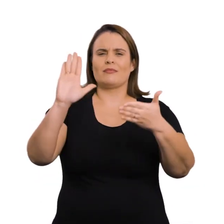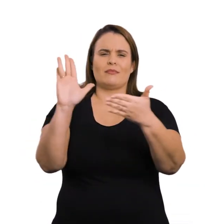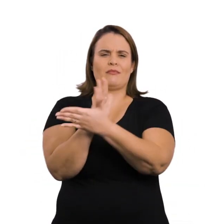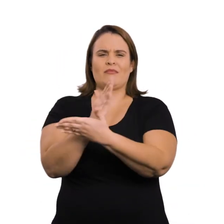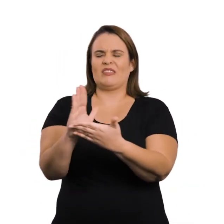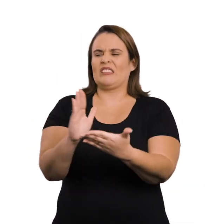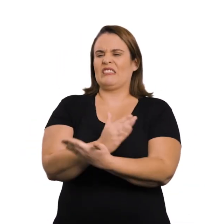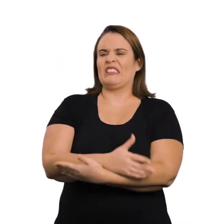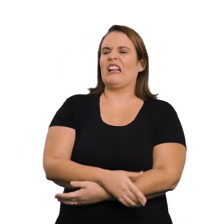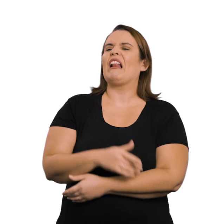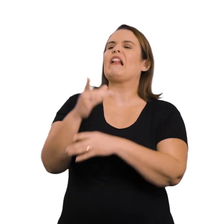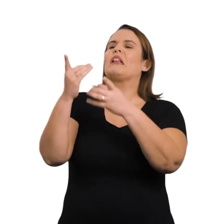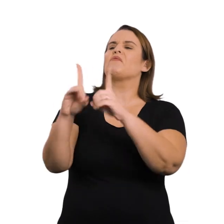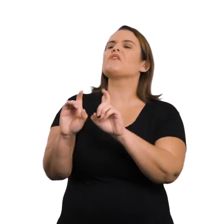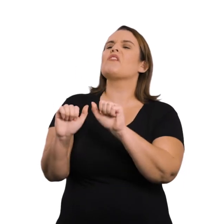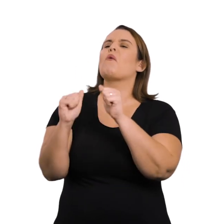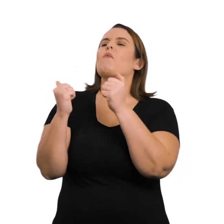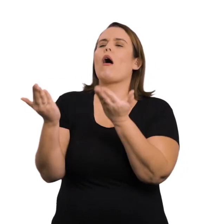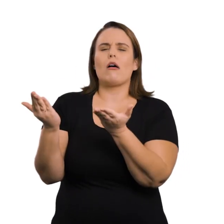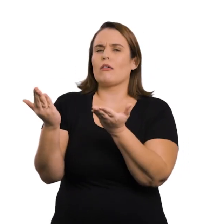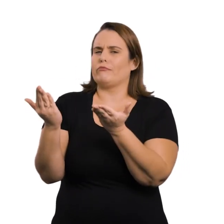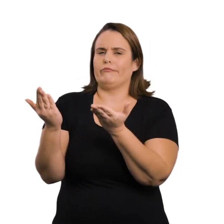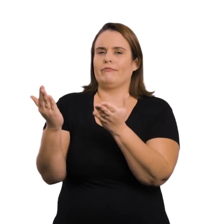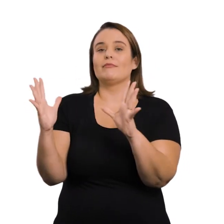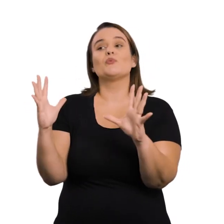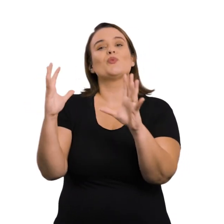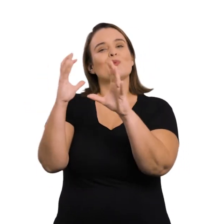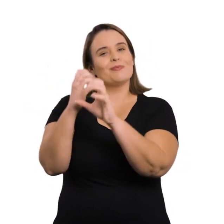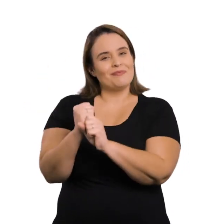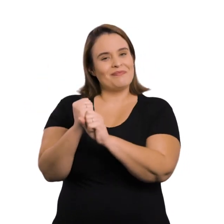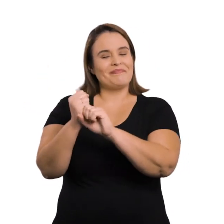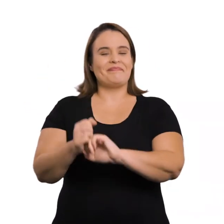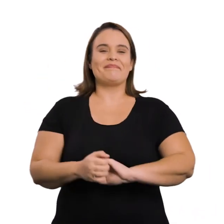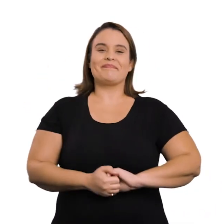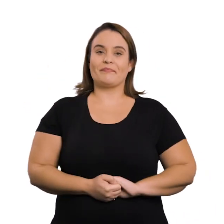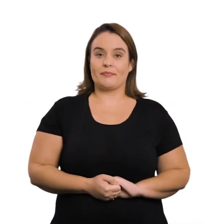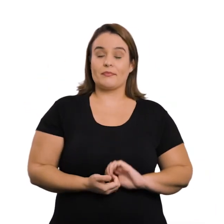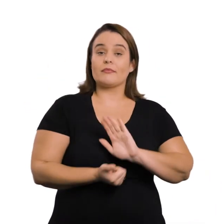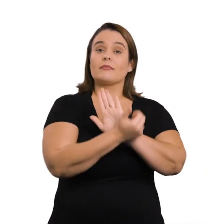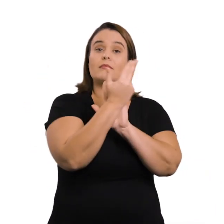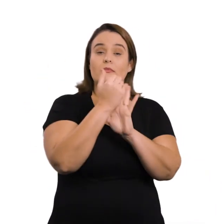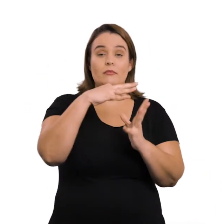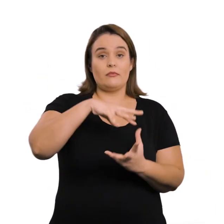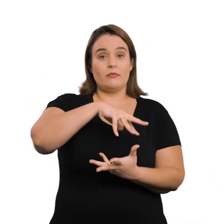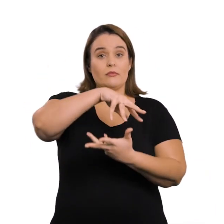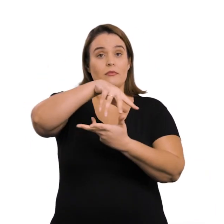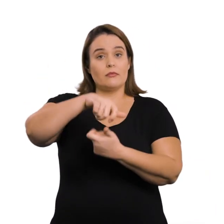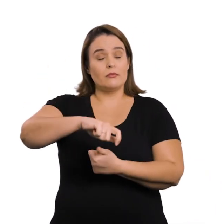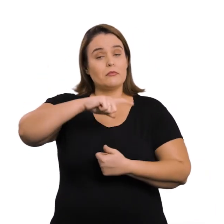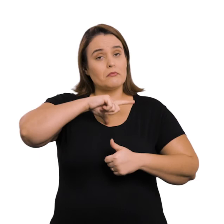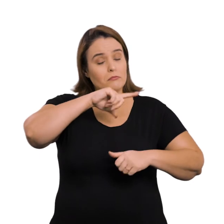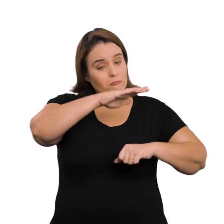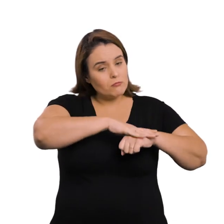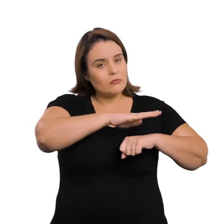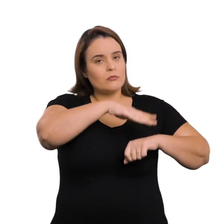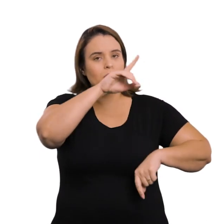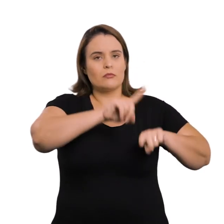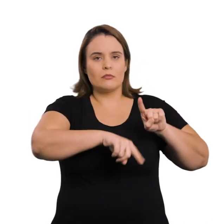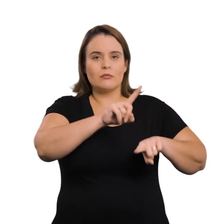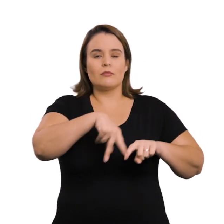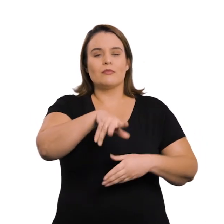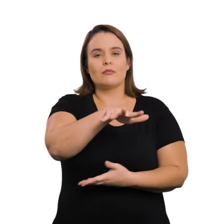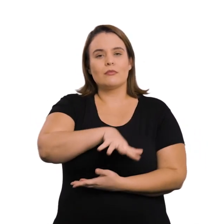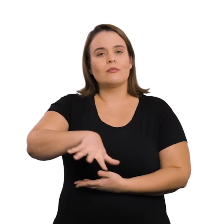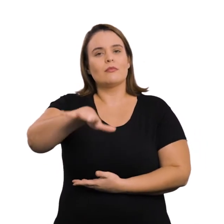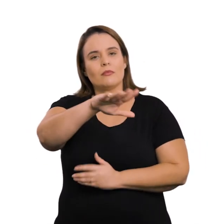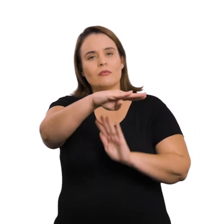que sejam segmentados por tipo de deficiência. O desenho universal prevê a concepção de